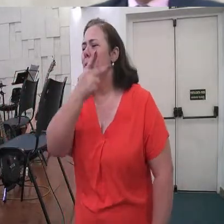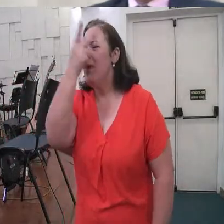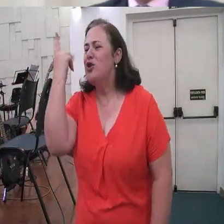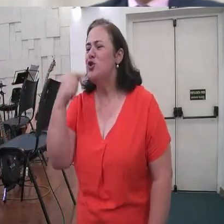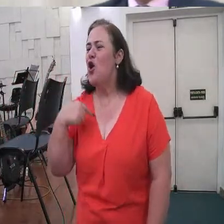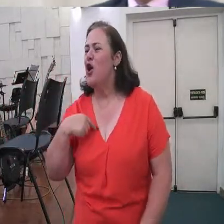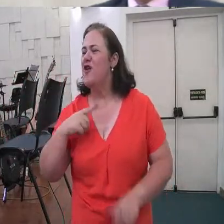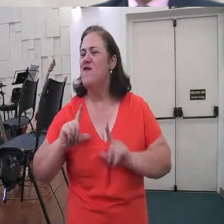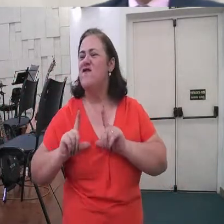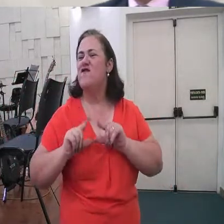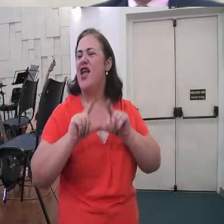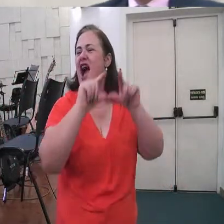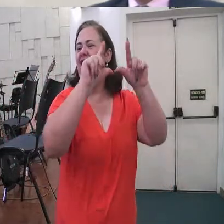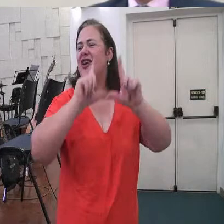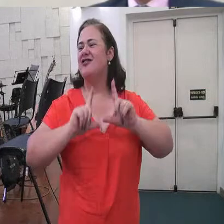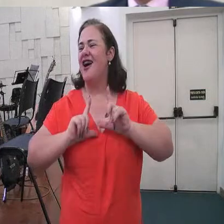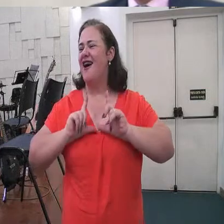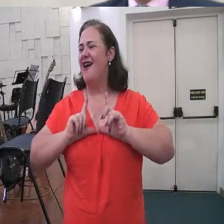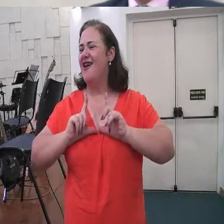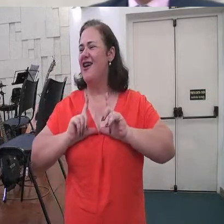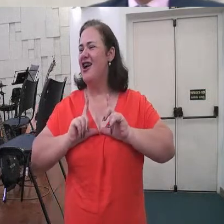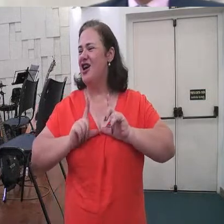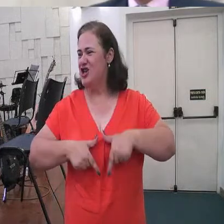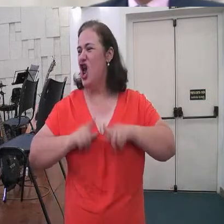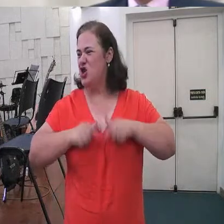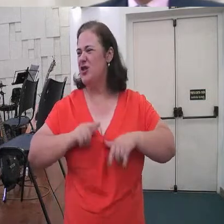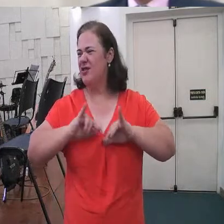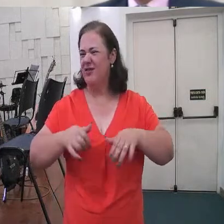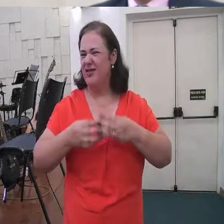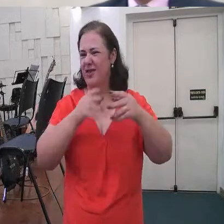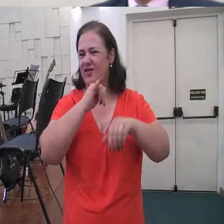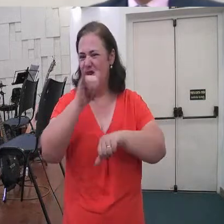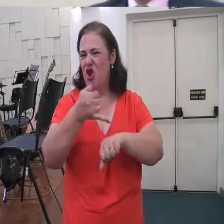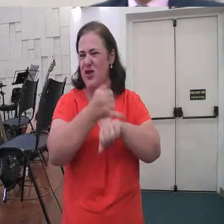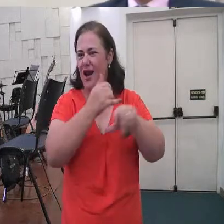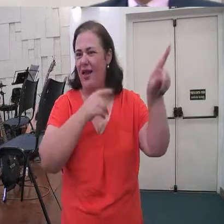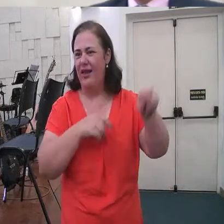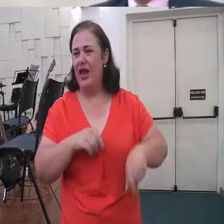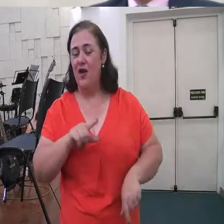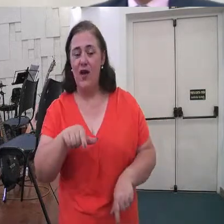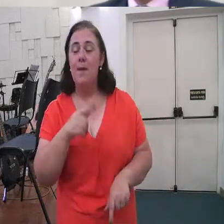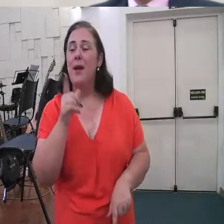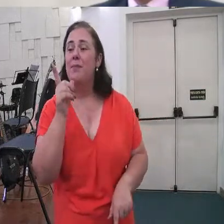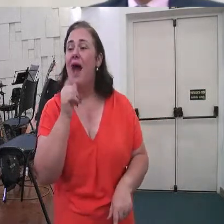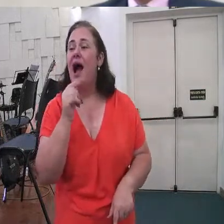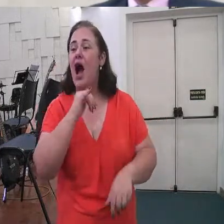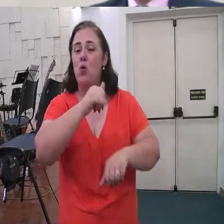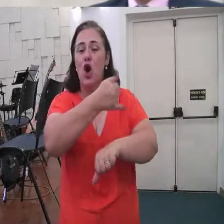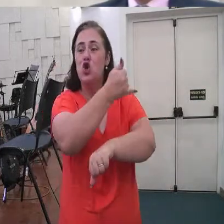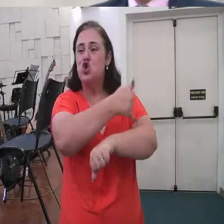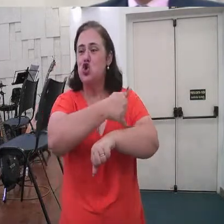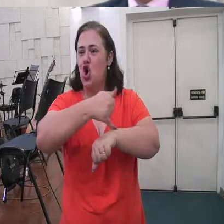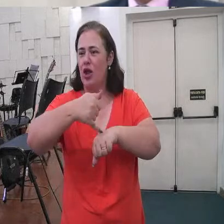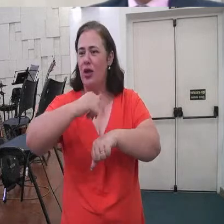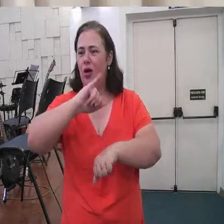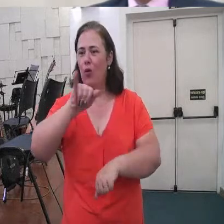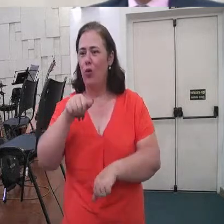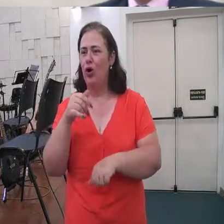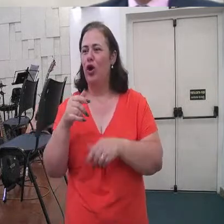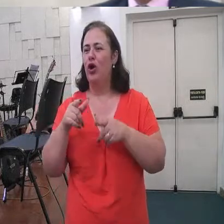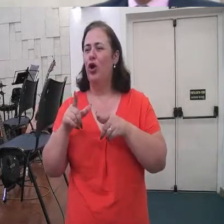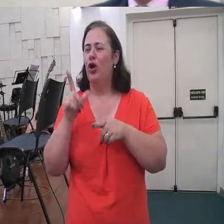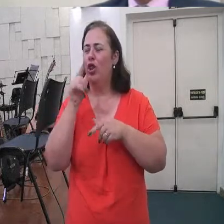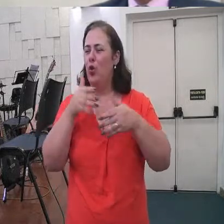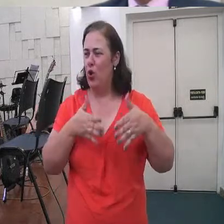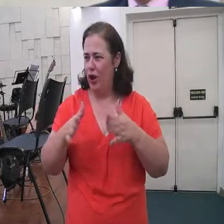Oh, como eu sou abençoado, não é? E aí abre aquele frasquinho e começa a passar,